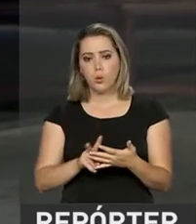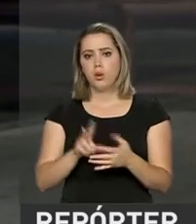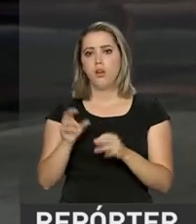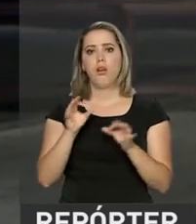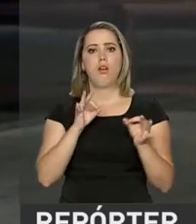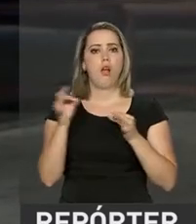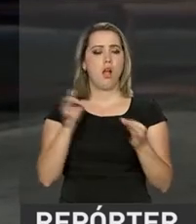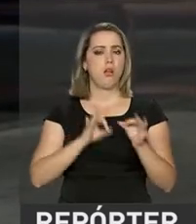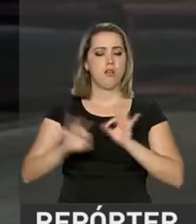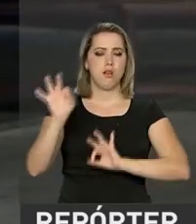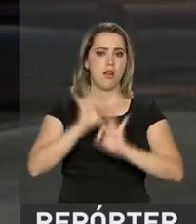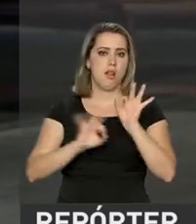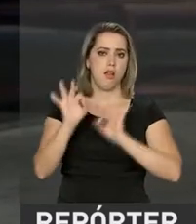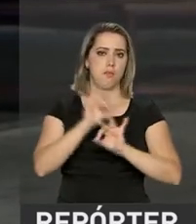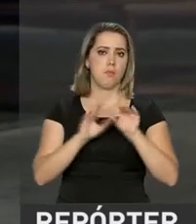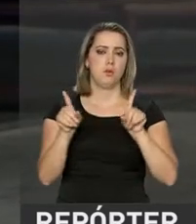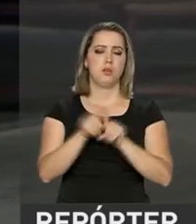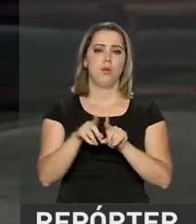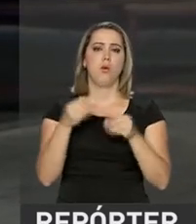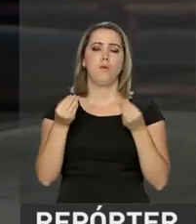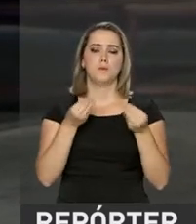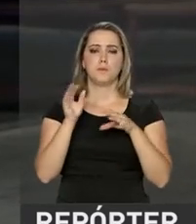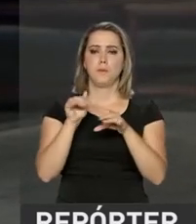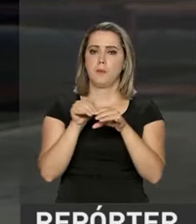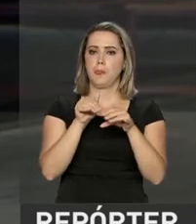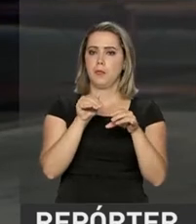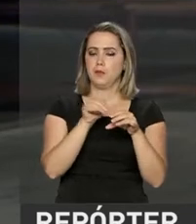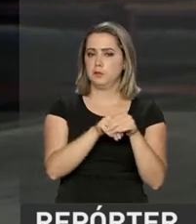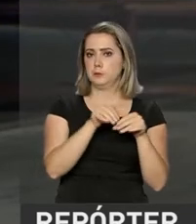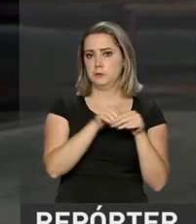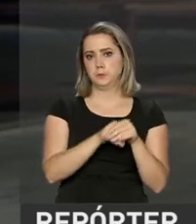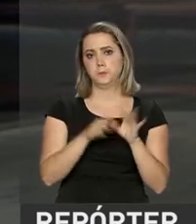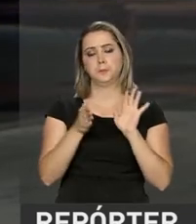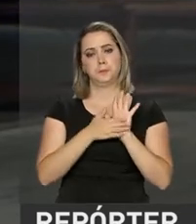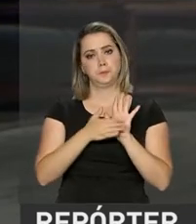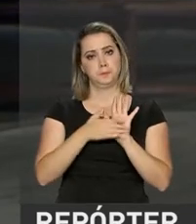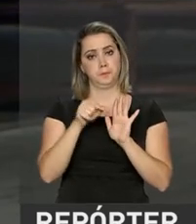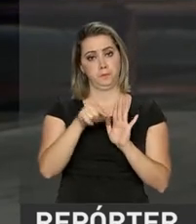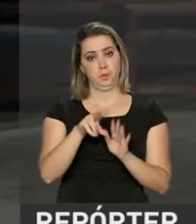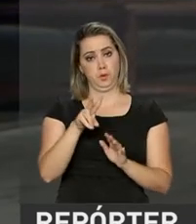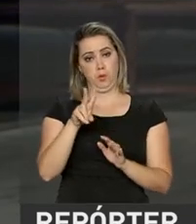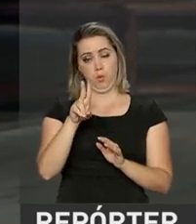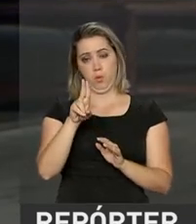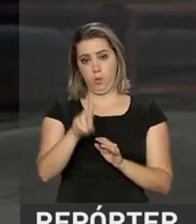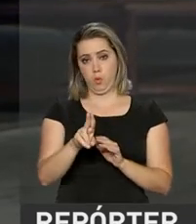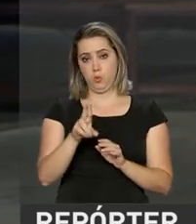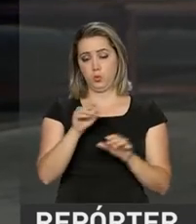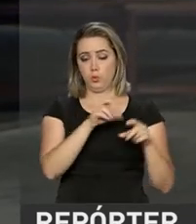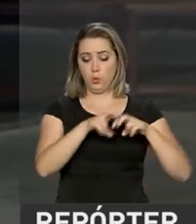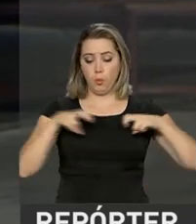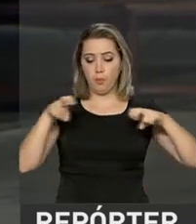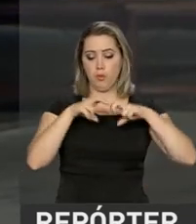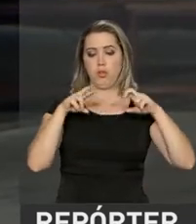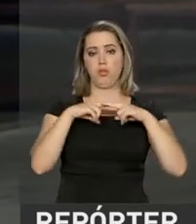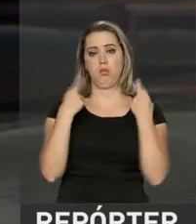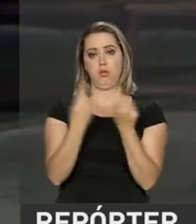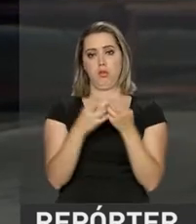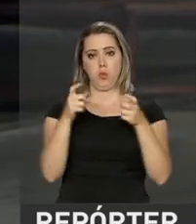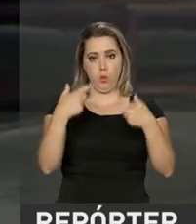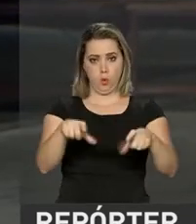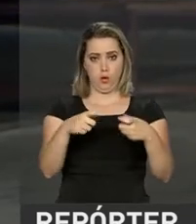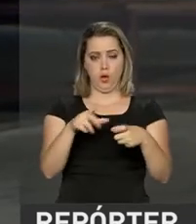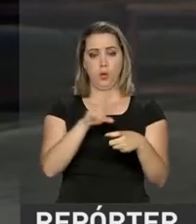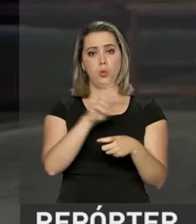ser a votação da proposta no plenário ulysses guimarães como uma proposta de emenda à constituição que quer